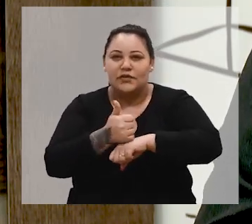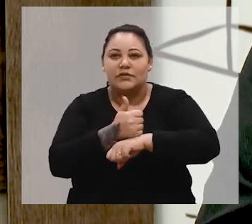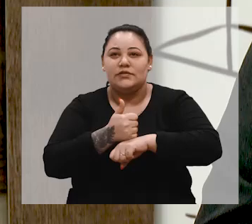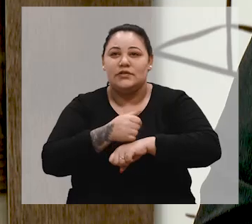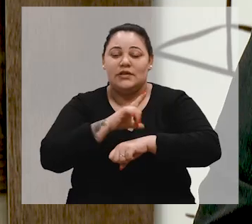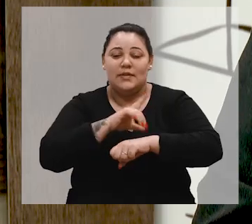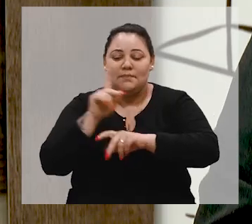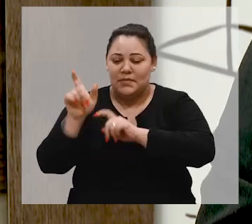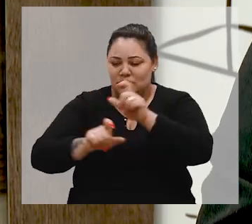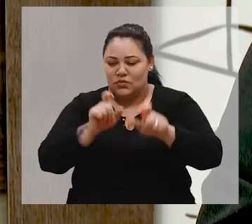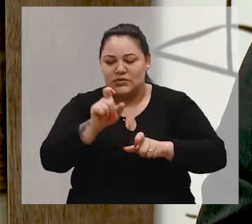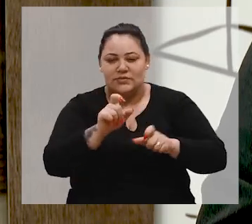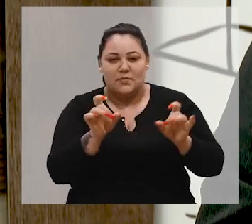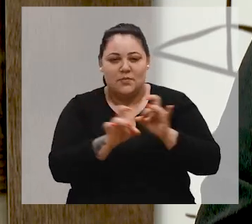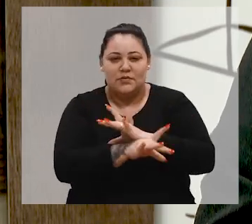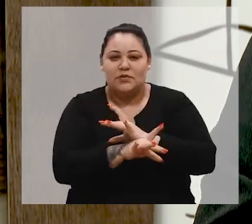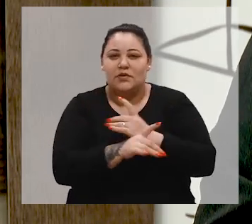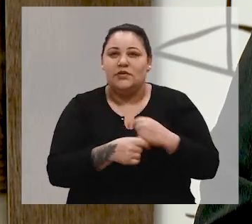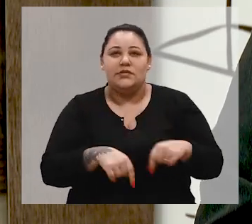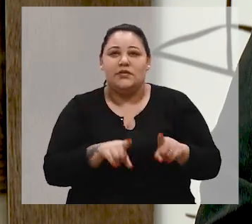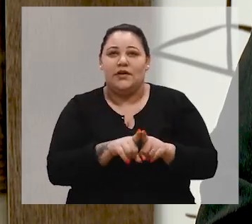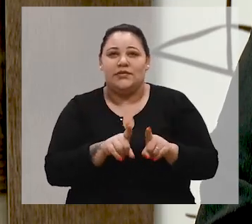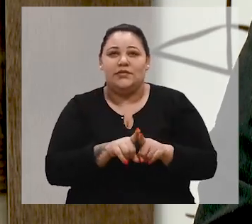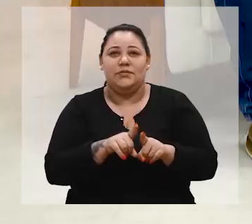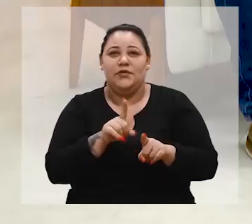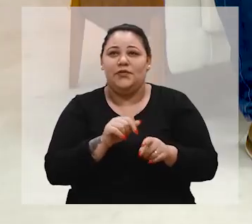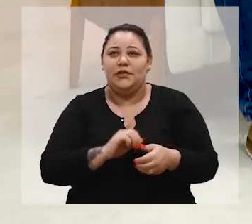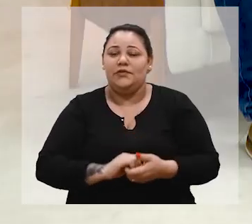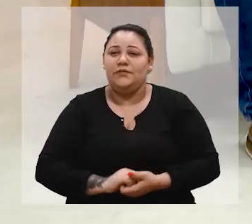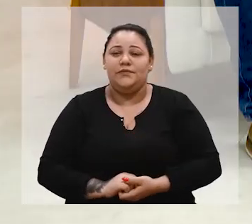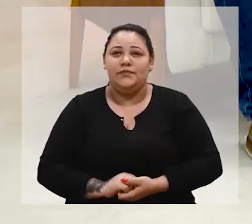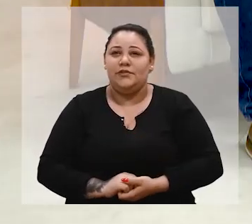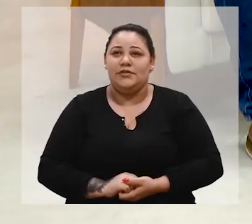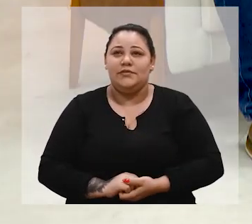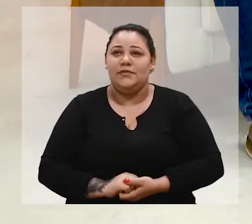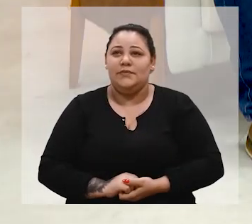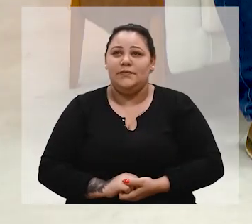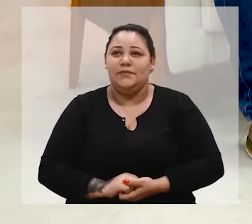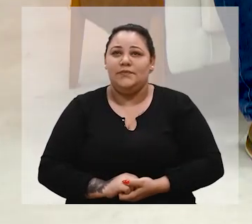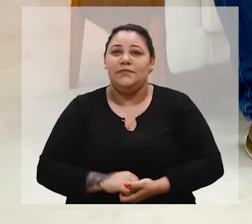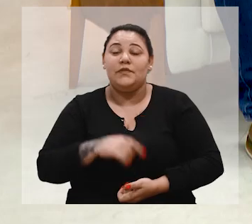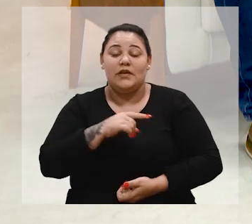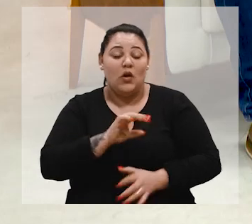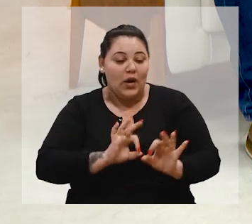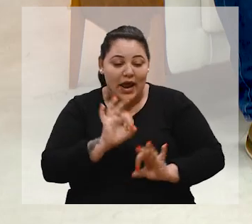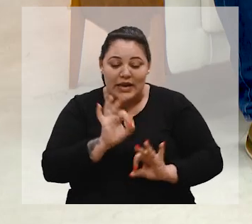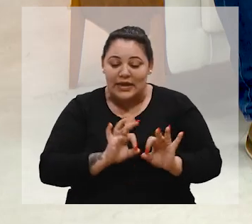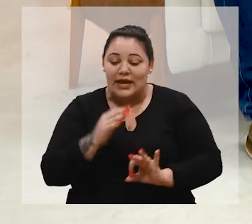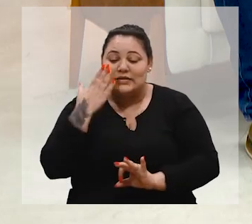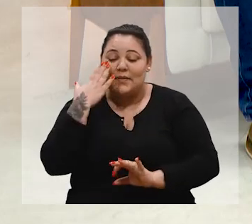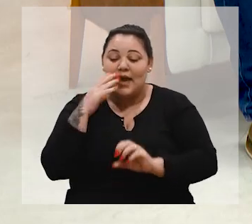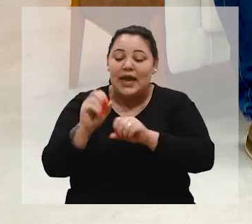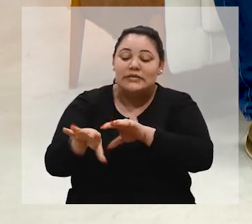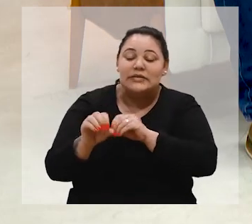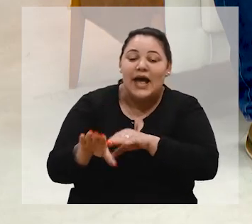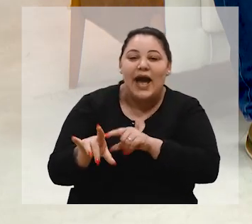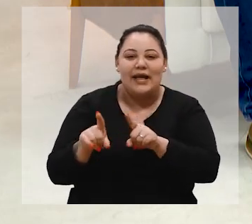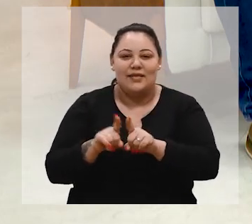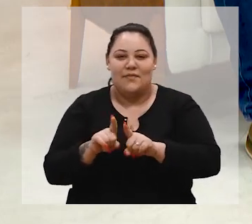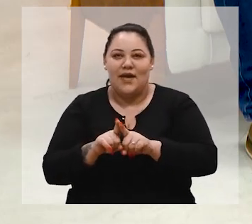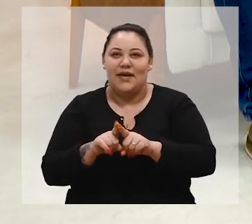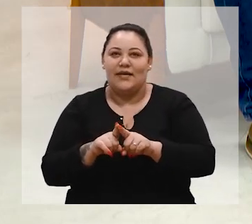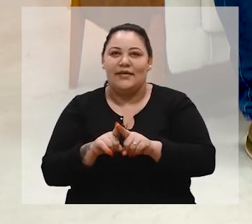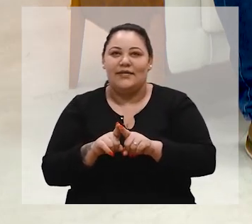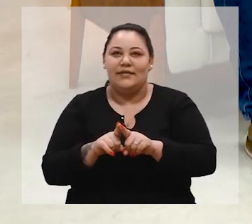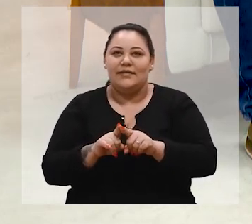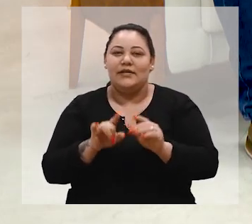enfim, figuras preparadas. Daqui a pouco deparam fazendo um exercício de imersão, de educação, e